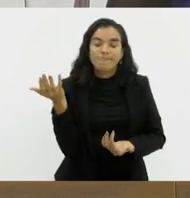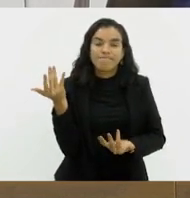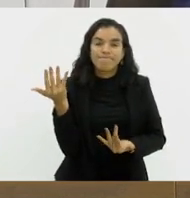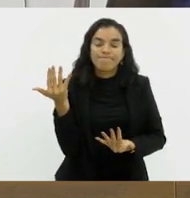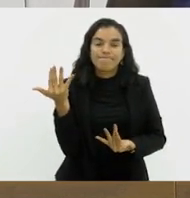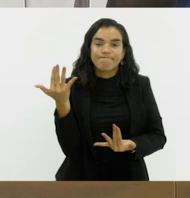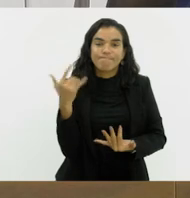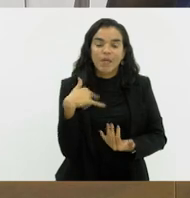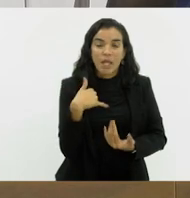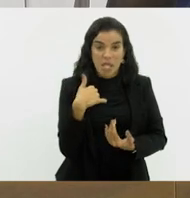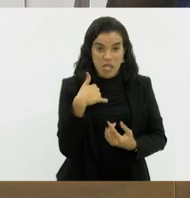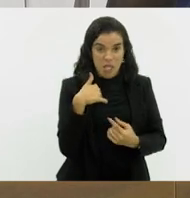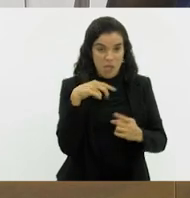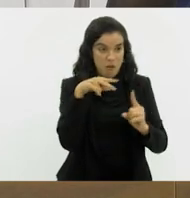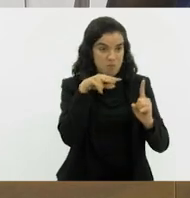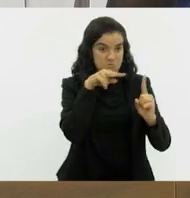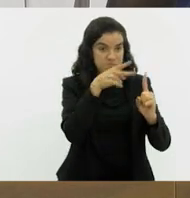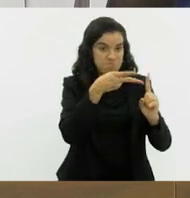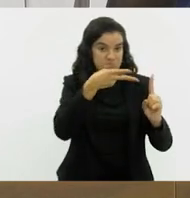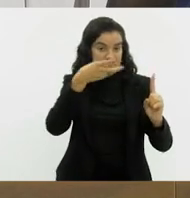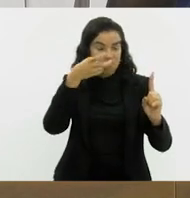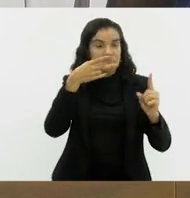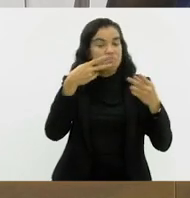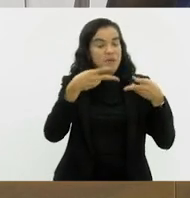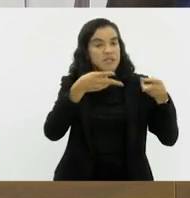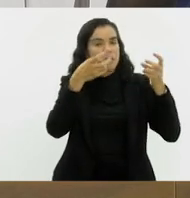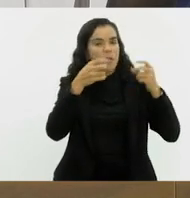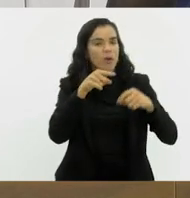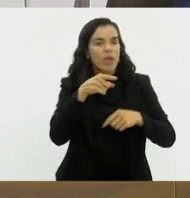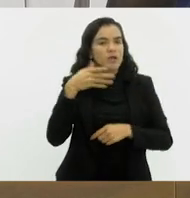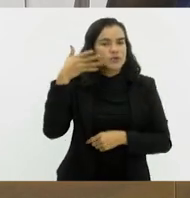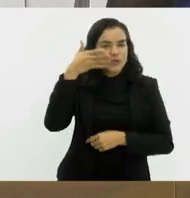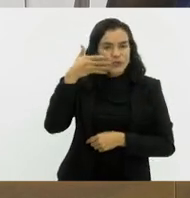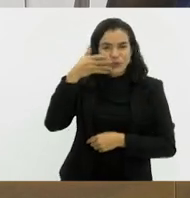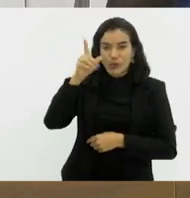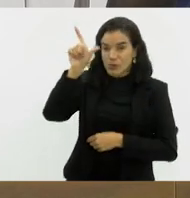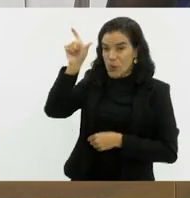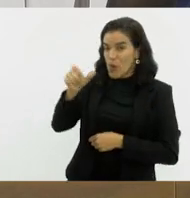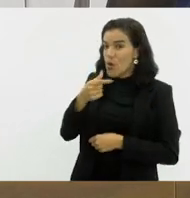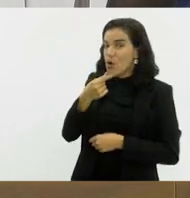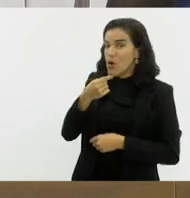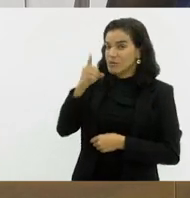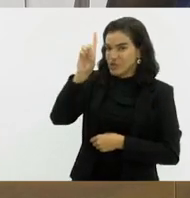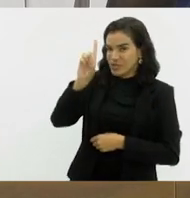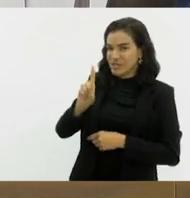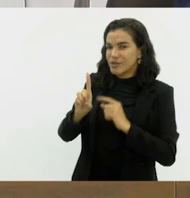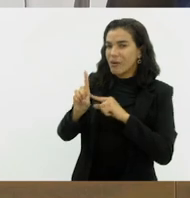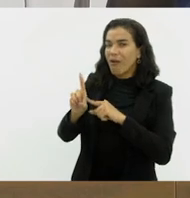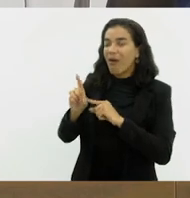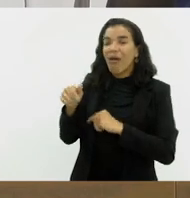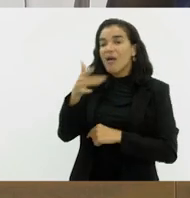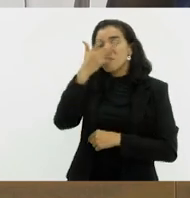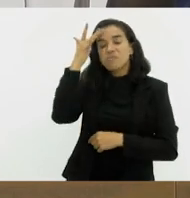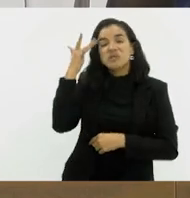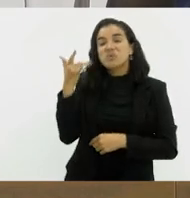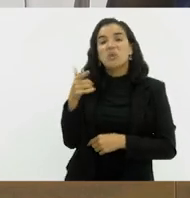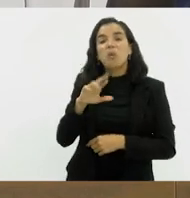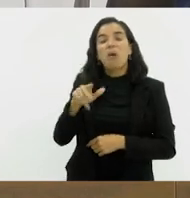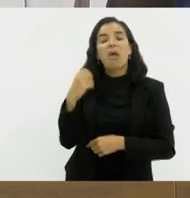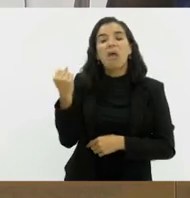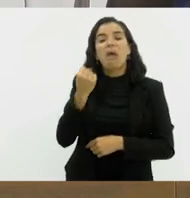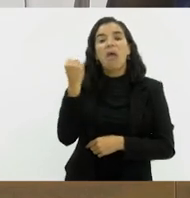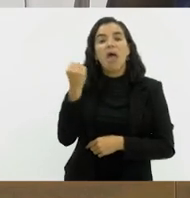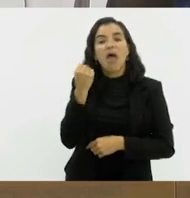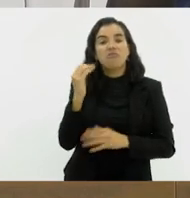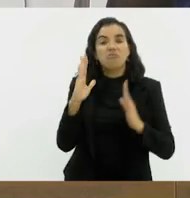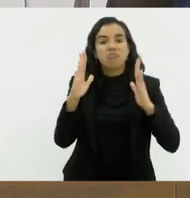a percepção assim, mais direta, e o próprio discurso do diretor, que é um policial penal, são pacientes que não agravam. Tanto é que, em